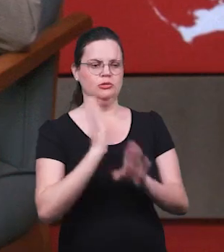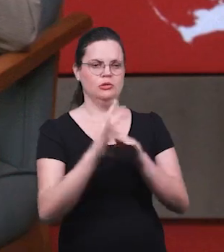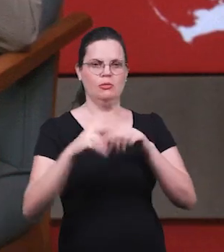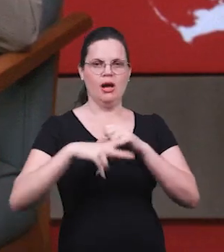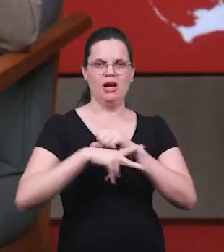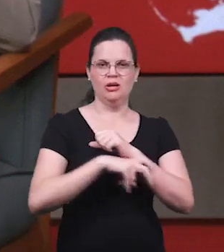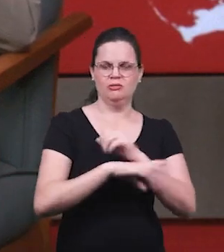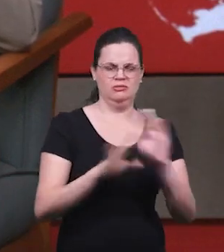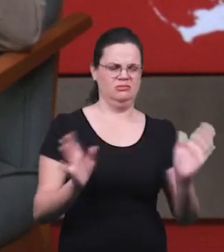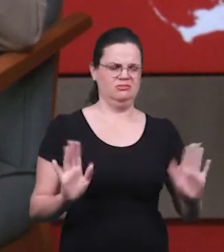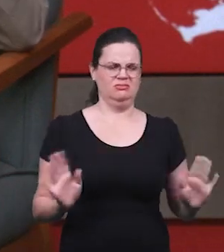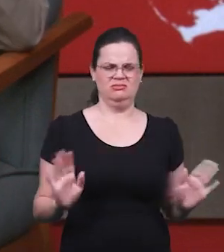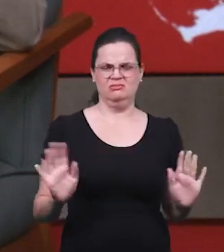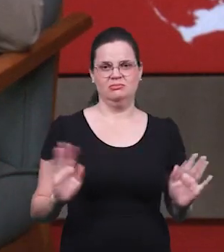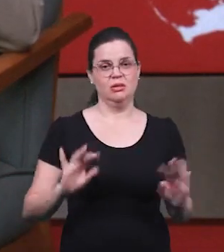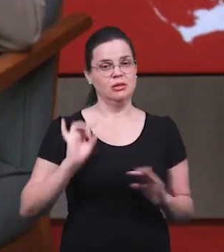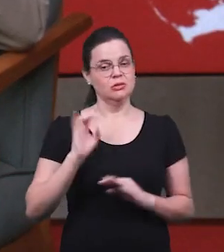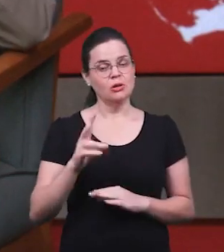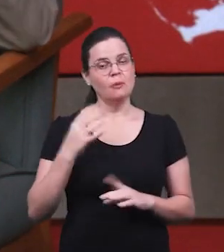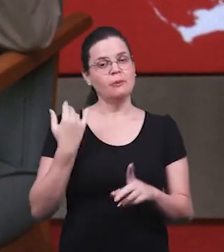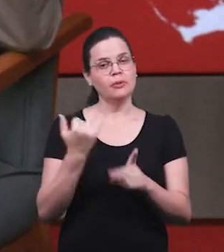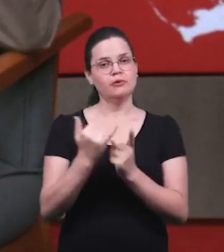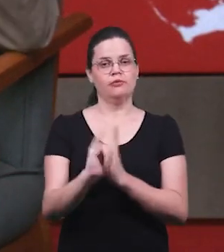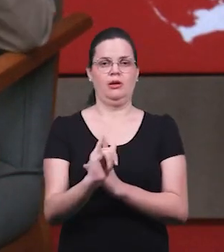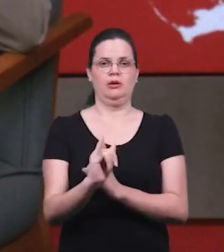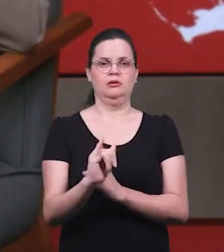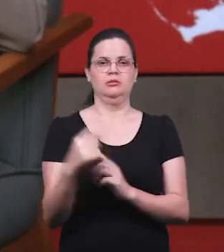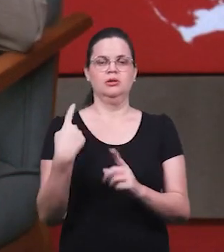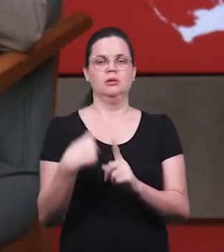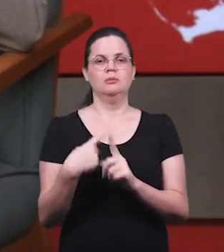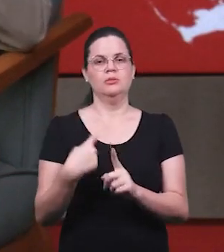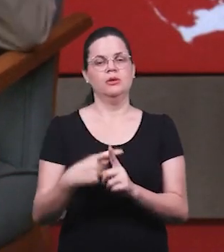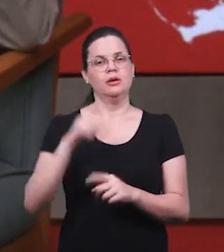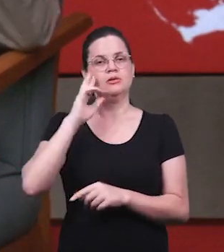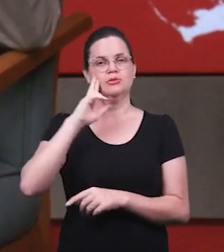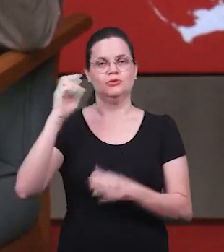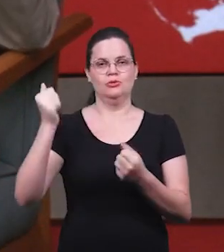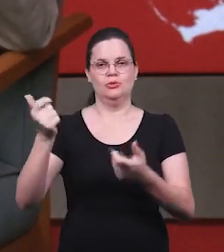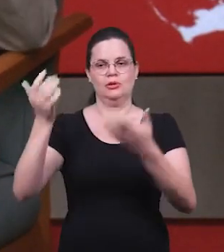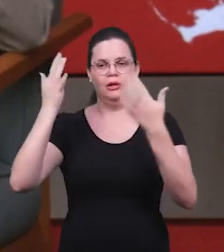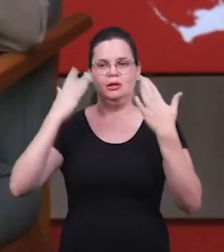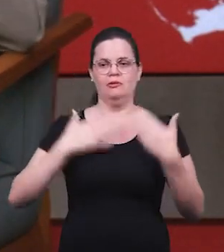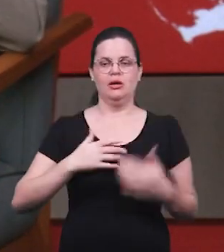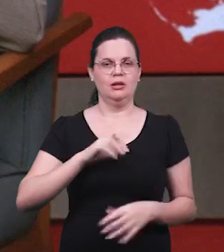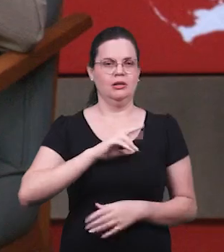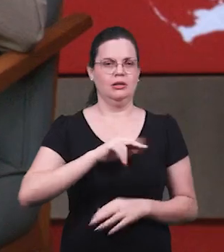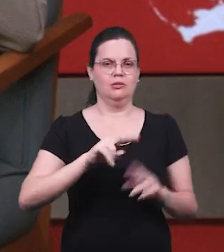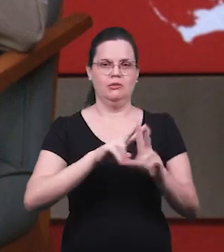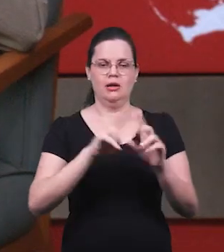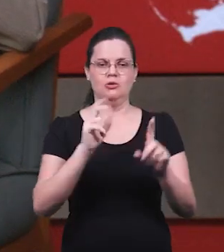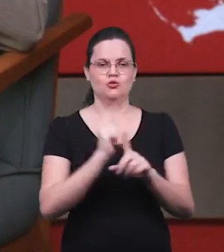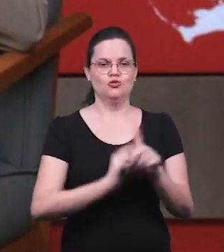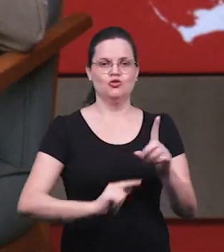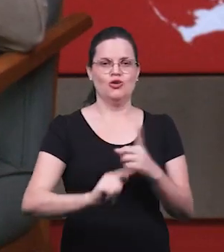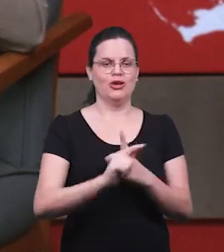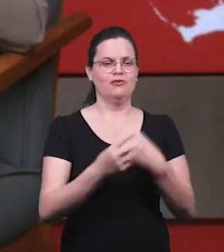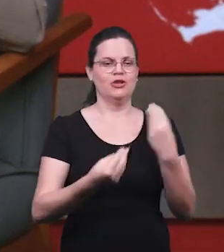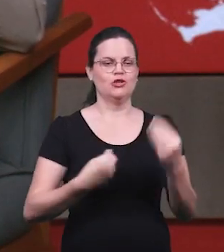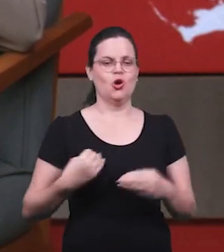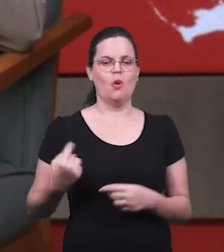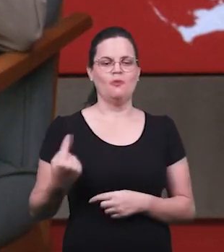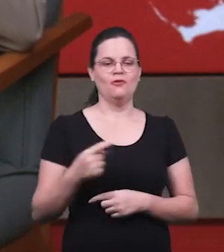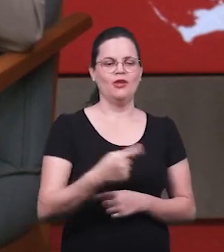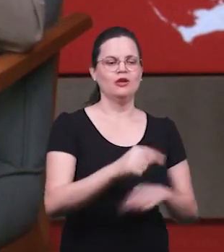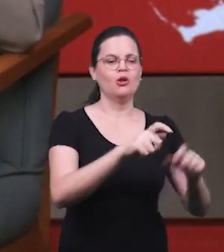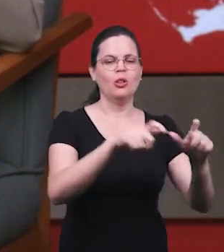arqueológica, nada, nem daquilo que é da geografia das suas viagens. A nossa